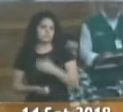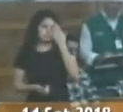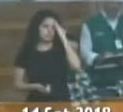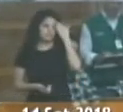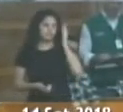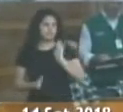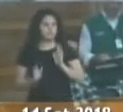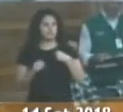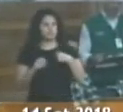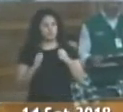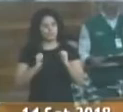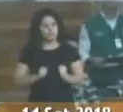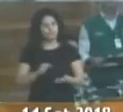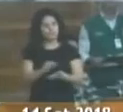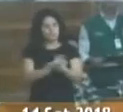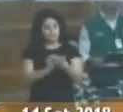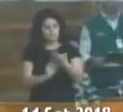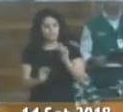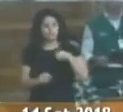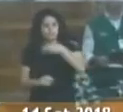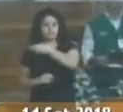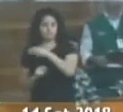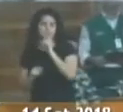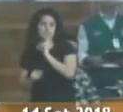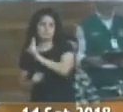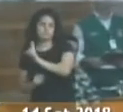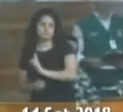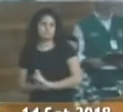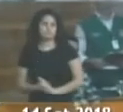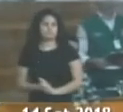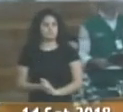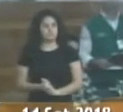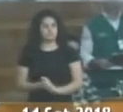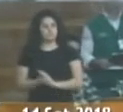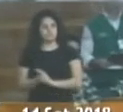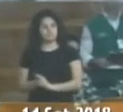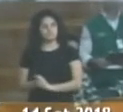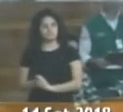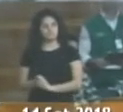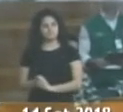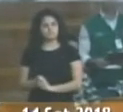eu posso anotar e depois fazer o retorno da informação para vocês lá